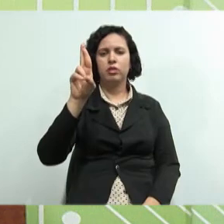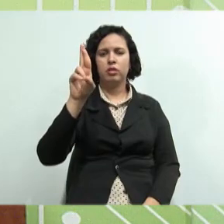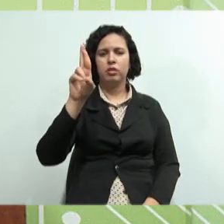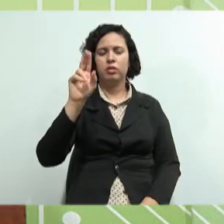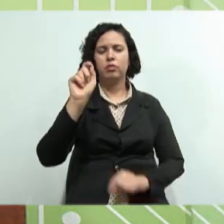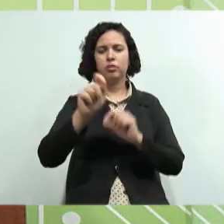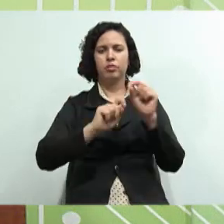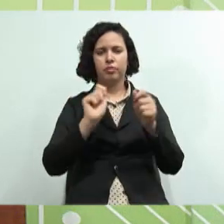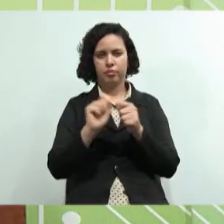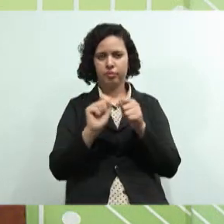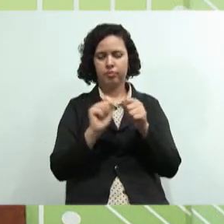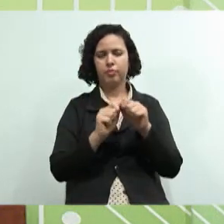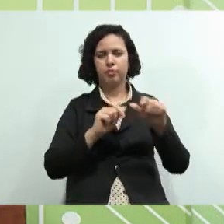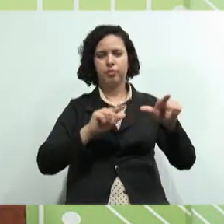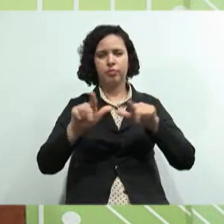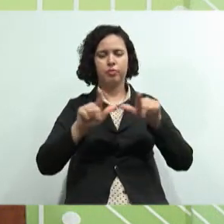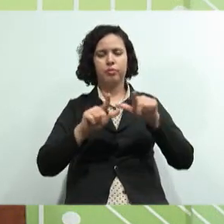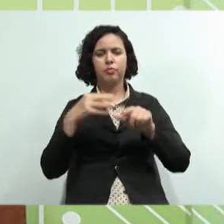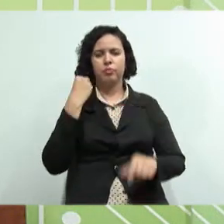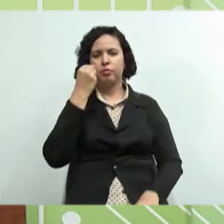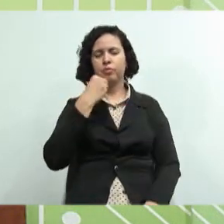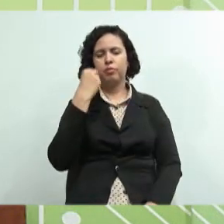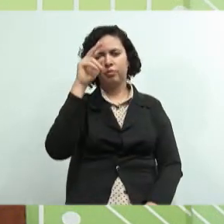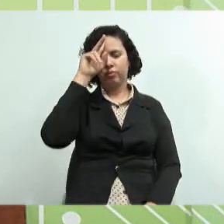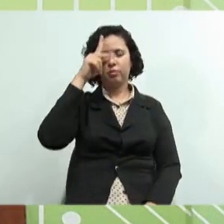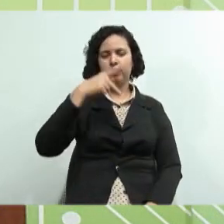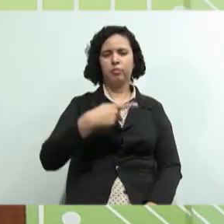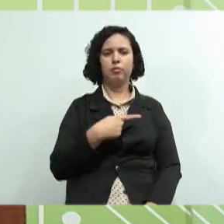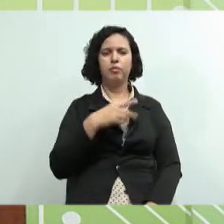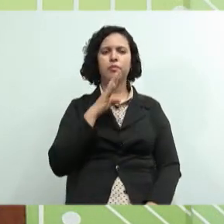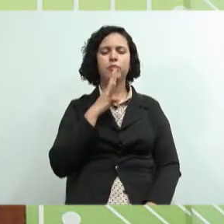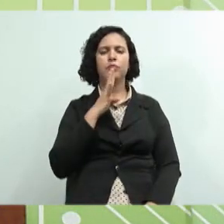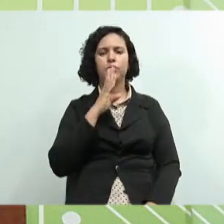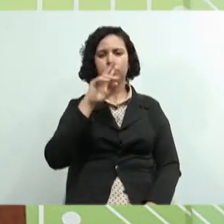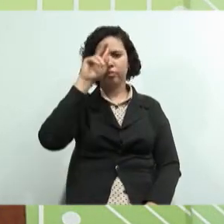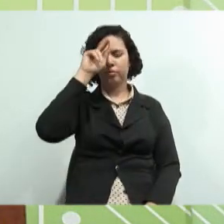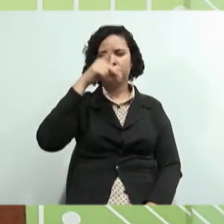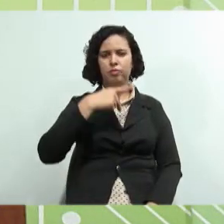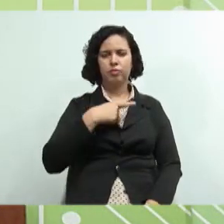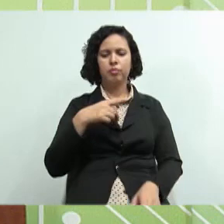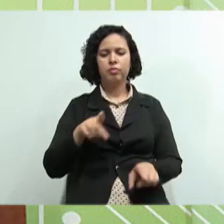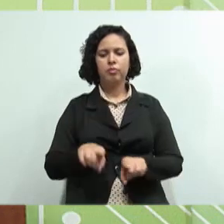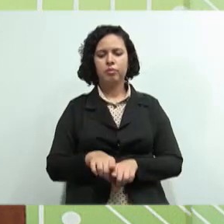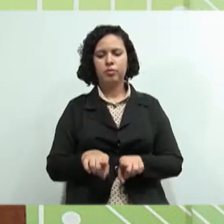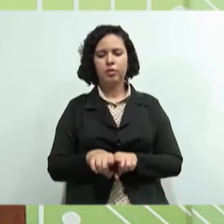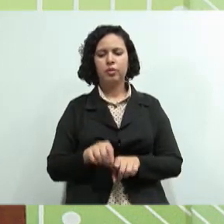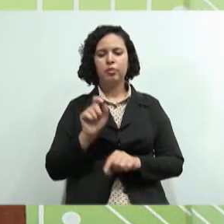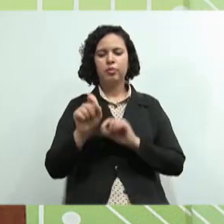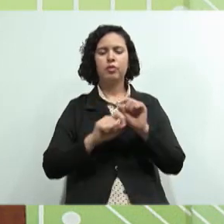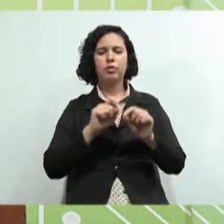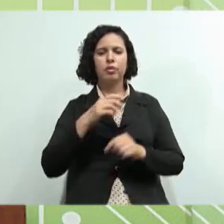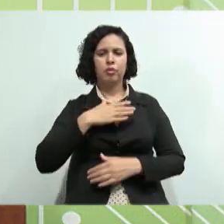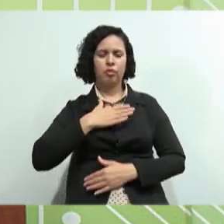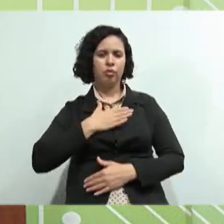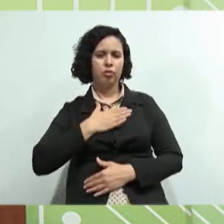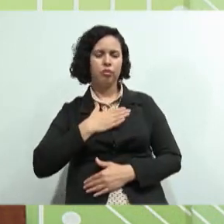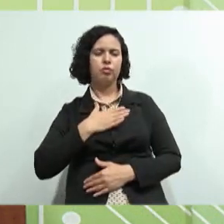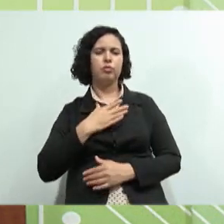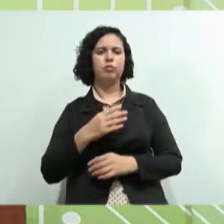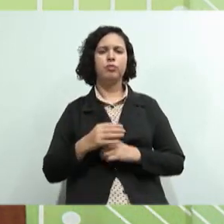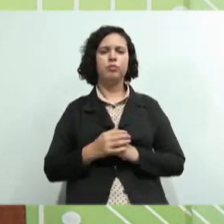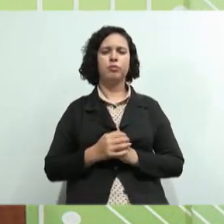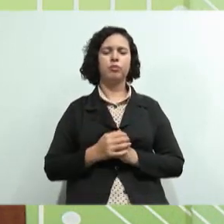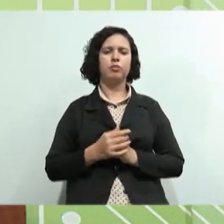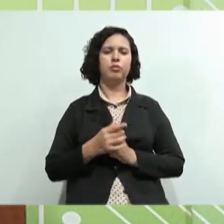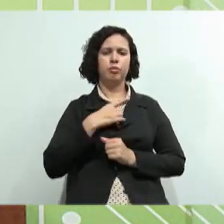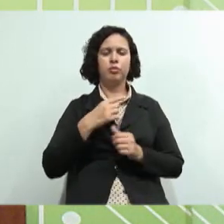produzir de acordo com as suas experiências pessoais, seu conhecimento pessoal e de acordo com a sua inclinação, do que ela gosta de fazer. Então, você vai ter aí